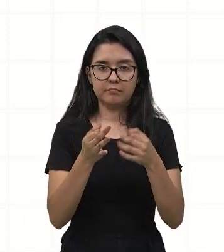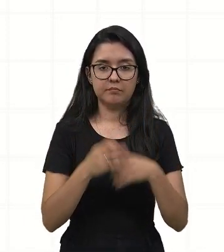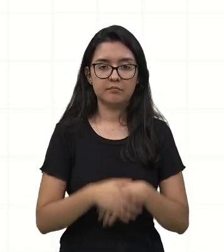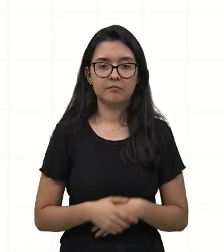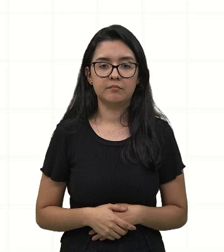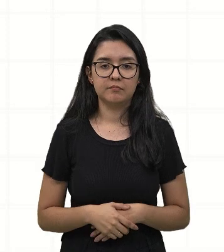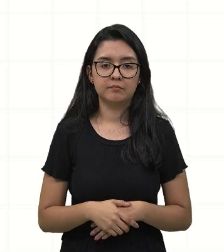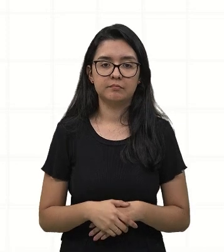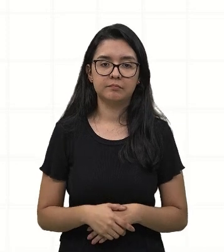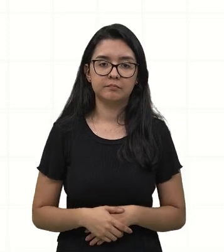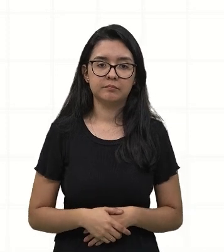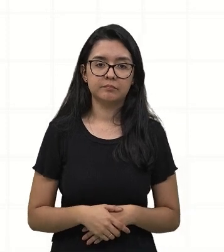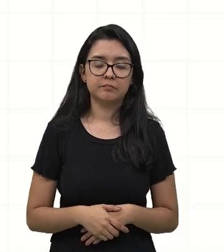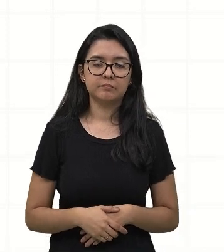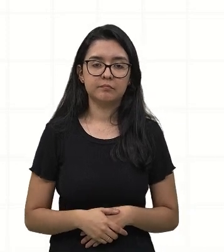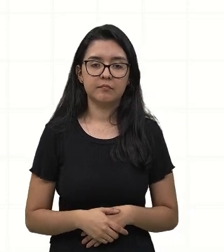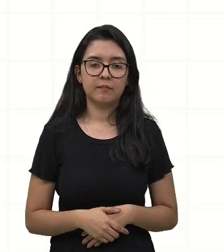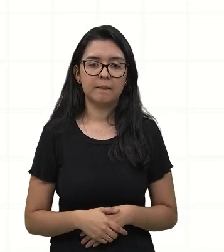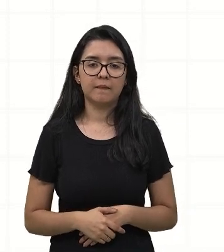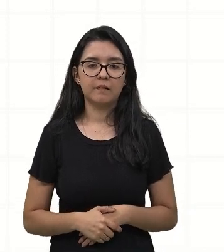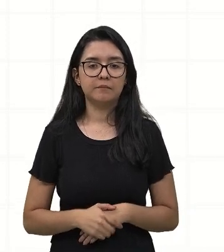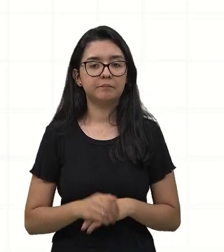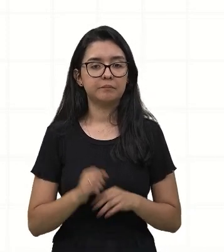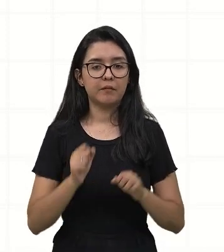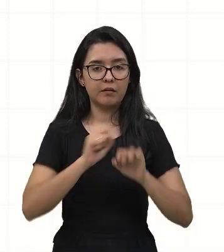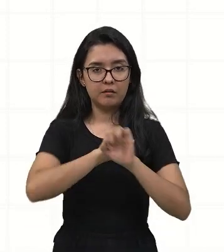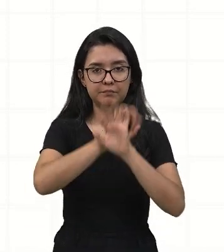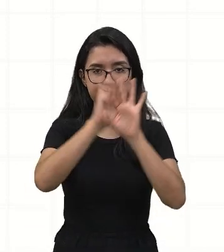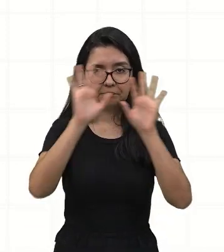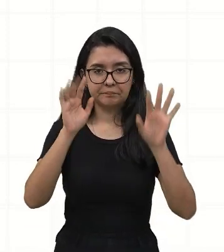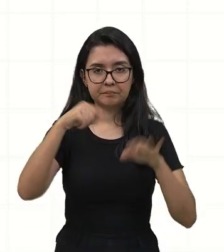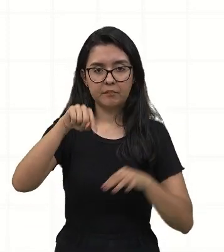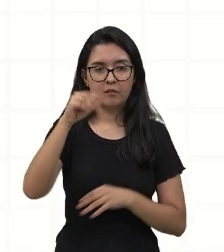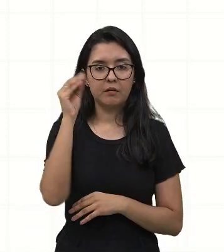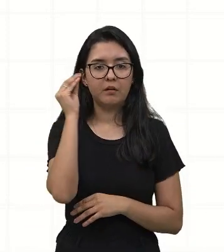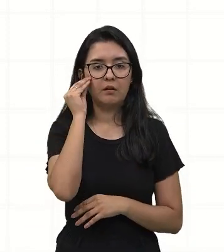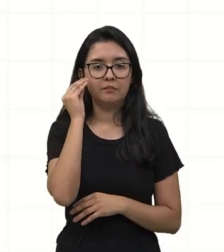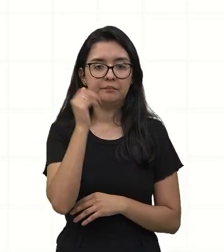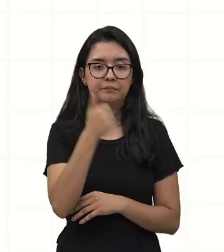lá, aumentar para ficar mais visível aí para você.